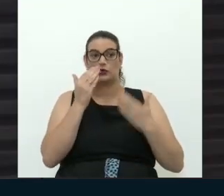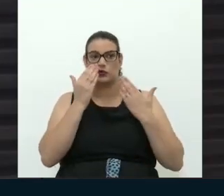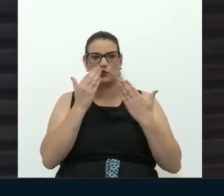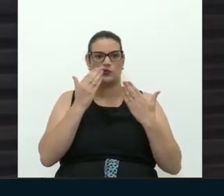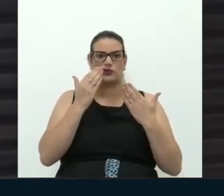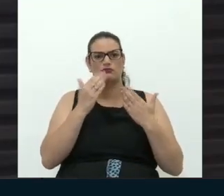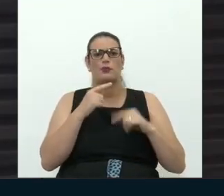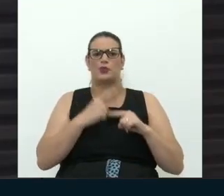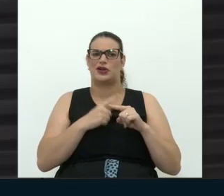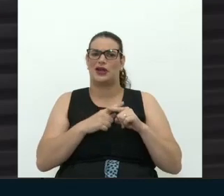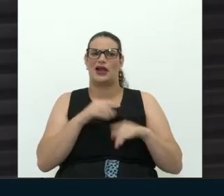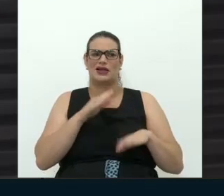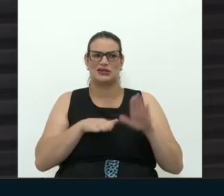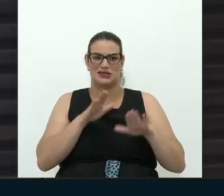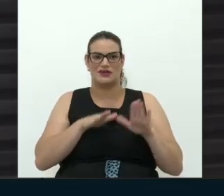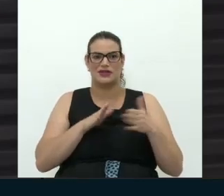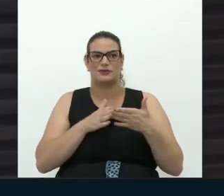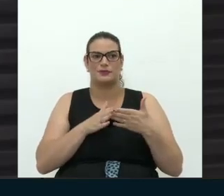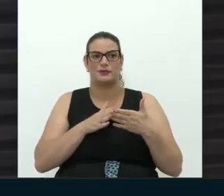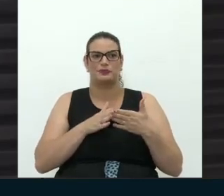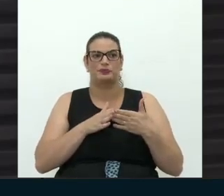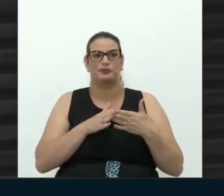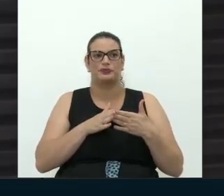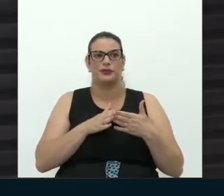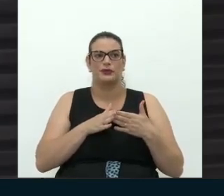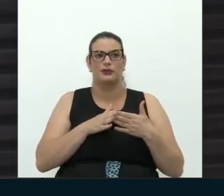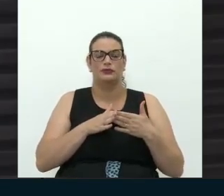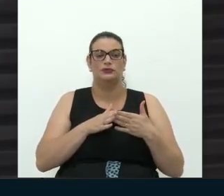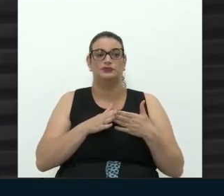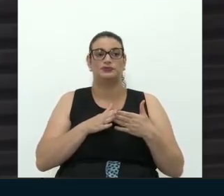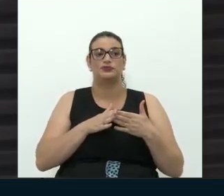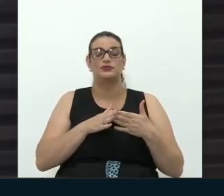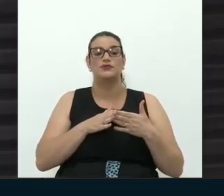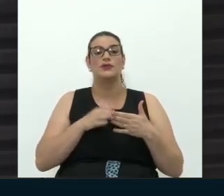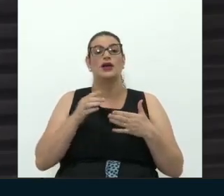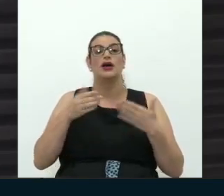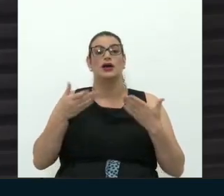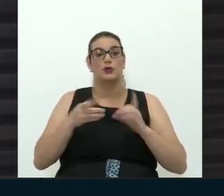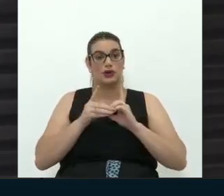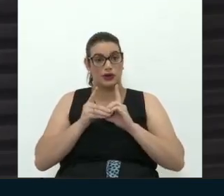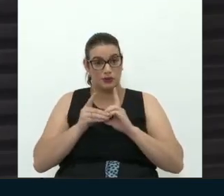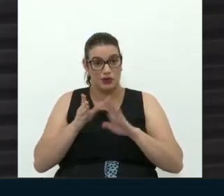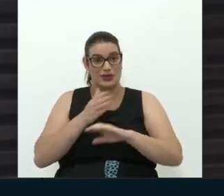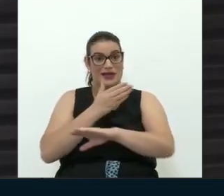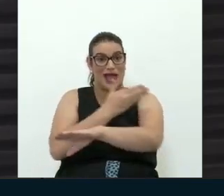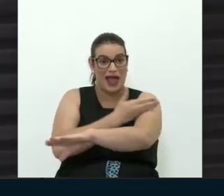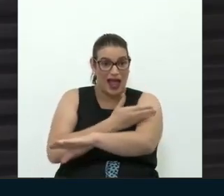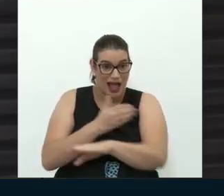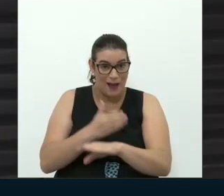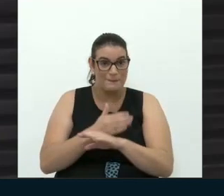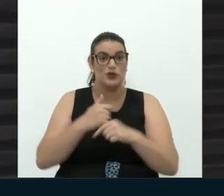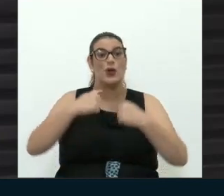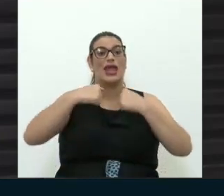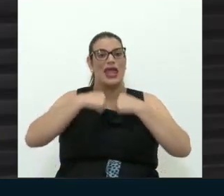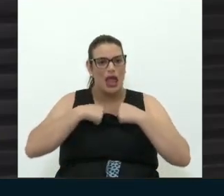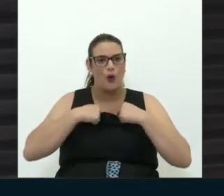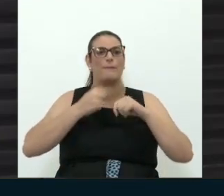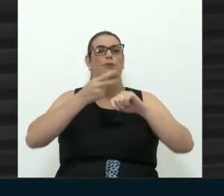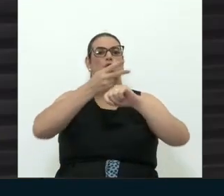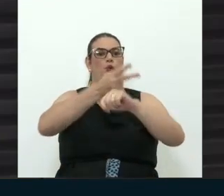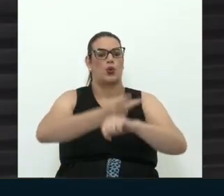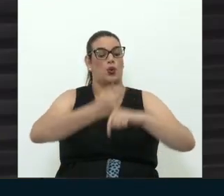dúvidas isso pode me gerar certo transtorno no dia da eleição tudo bem mas quando a democracia é hábito eu procuro